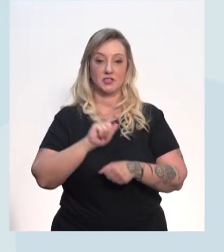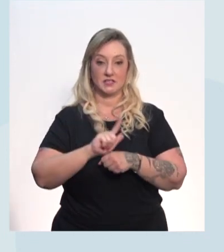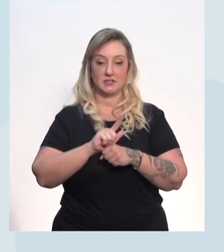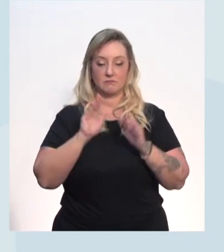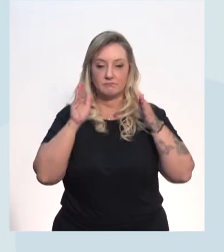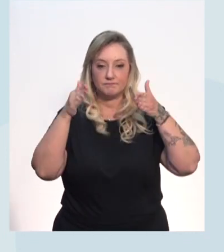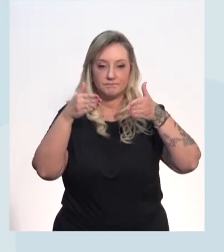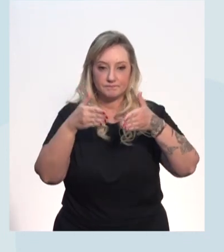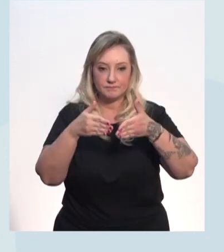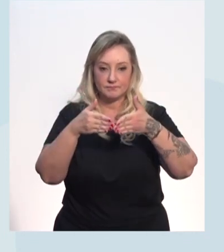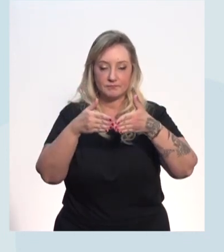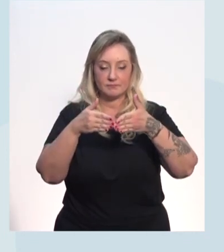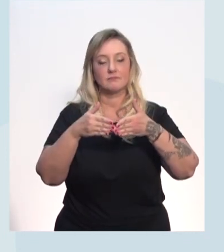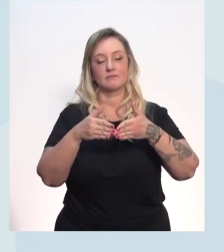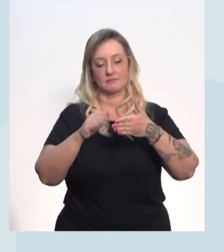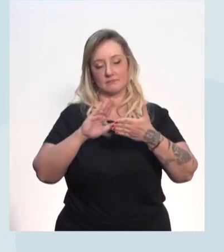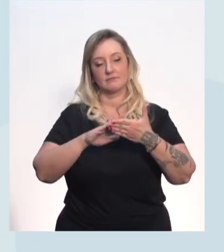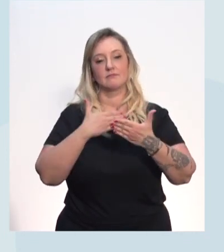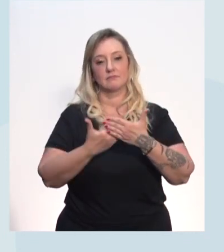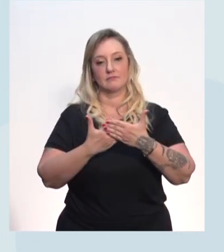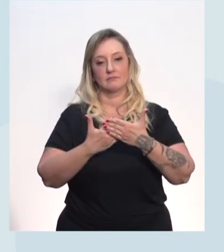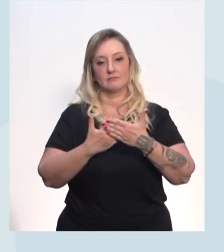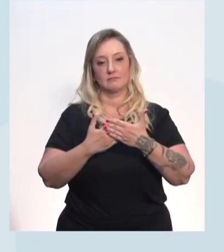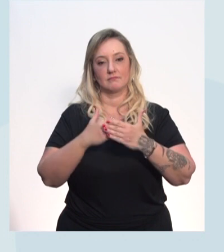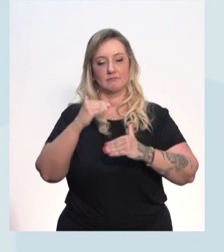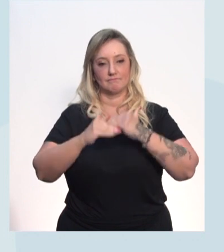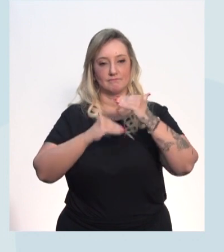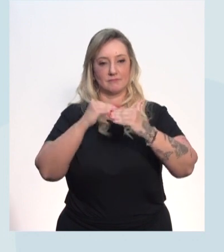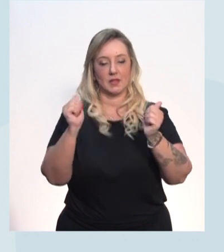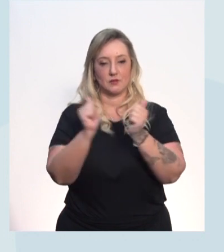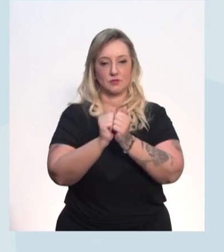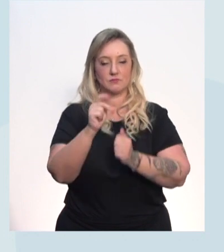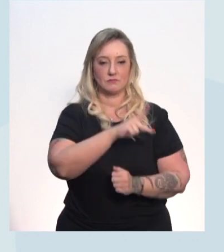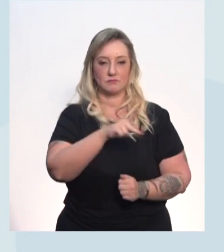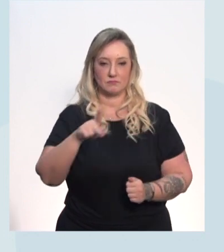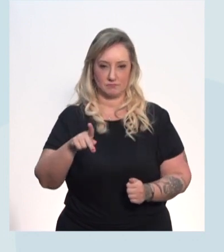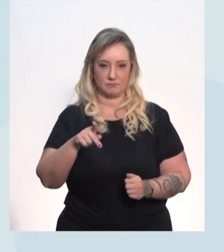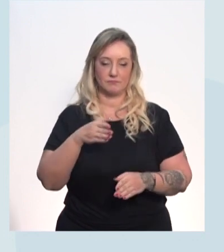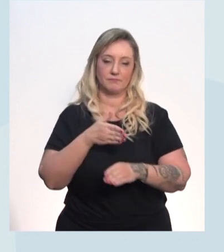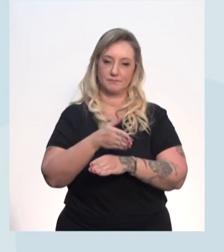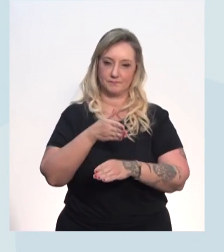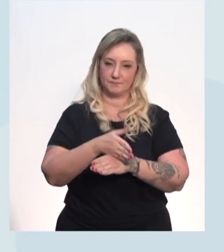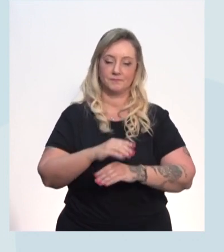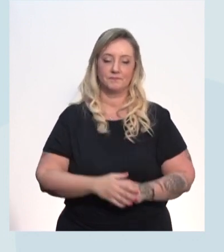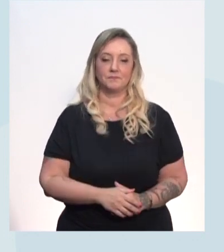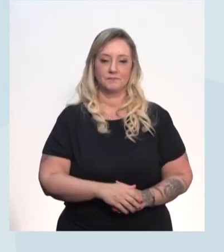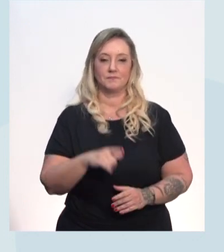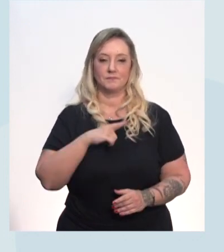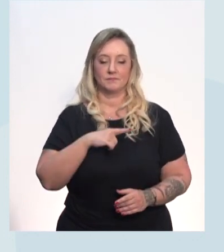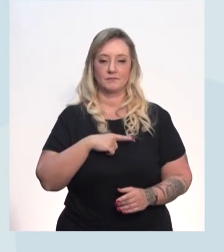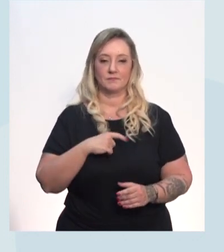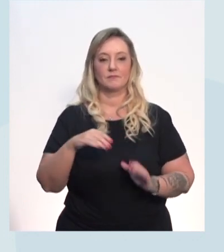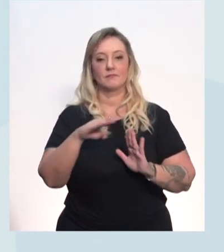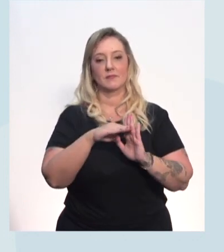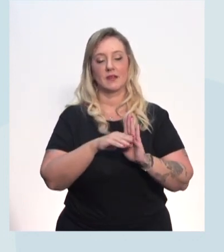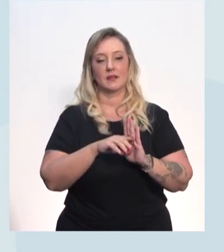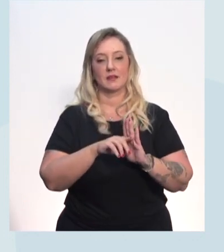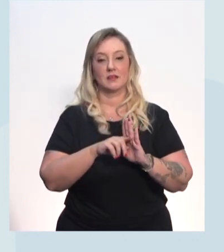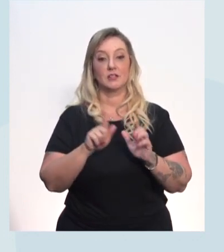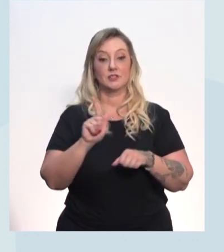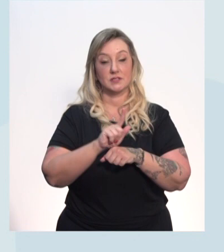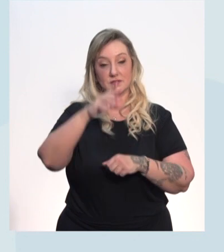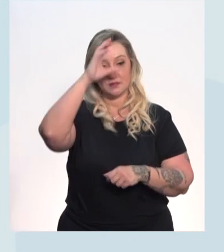mais 3 componentes curriculares na nossa grade, né? Projeto de vida, as eletivas e tecnologia. Então, nós temos